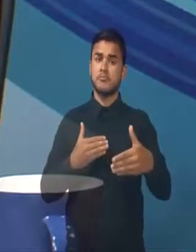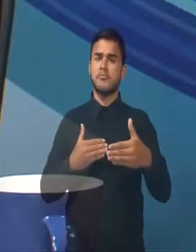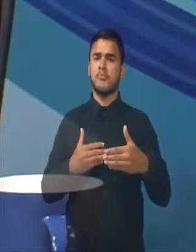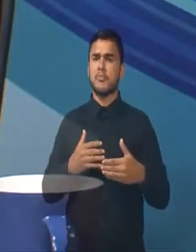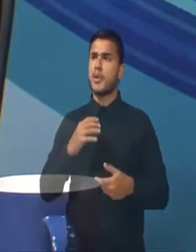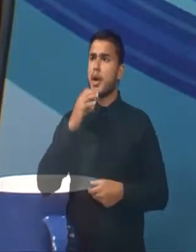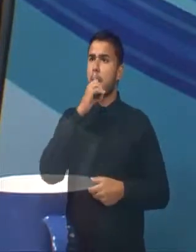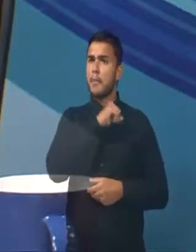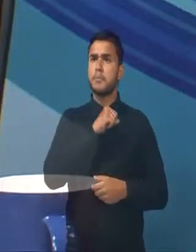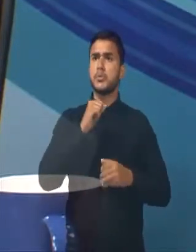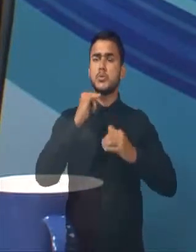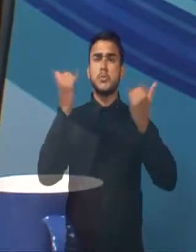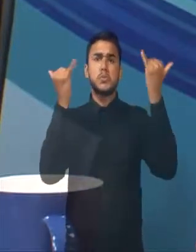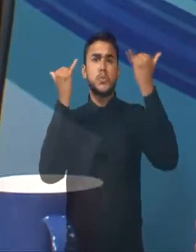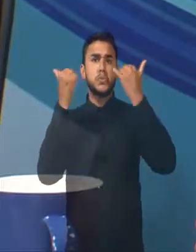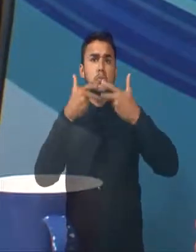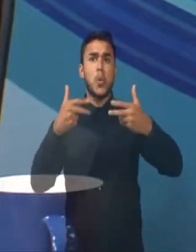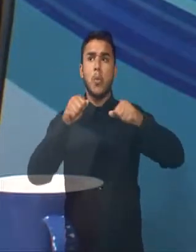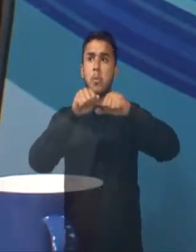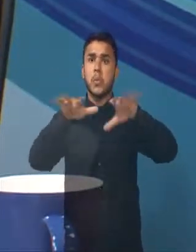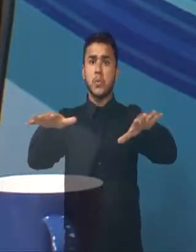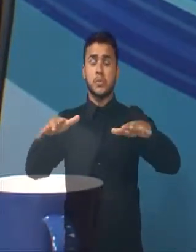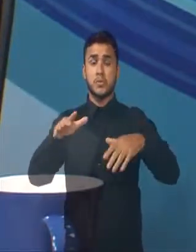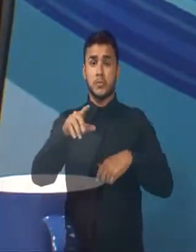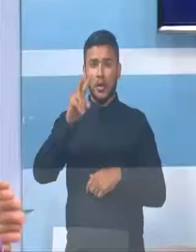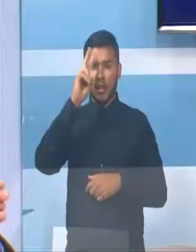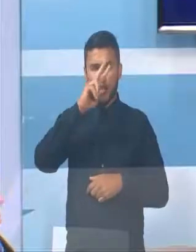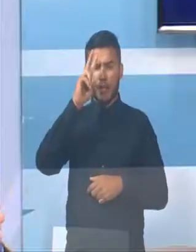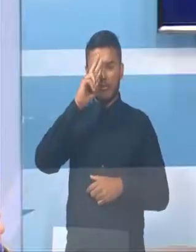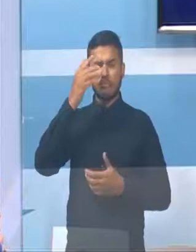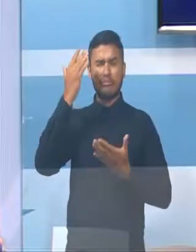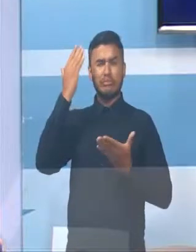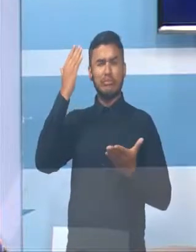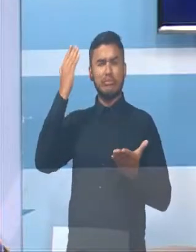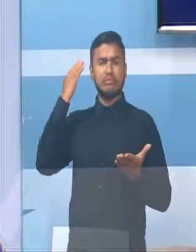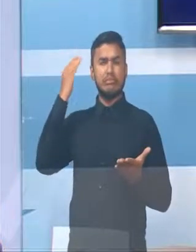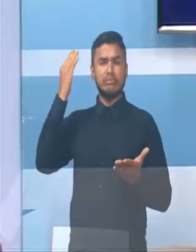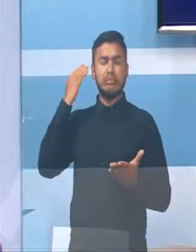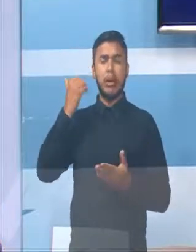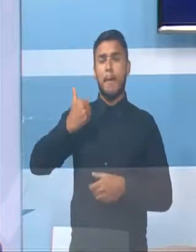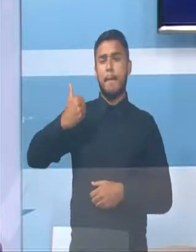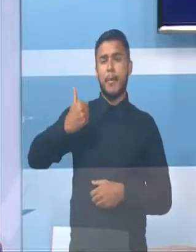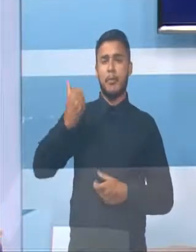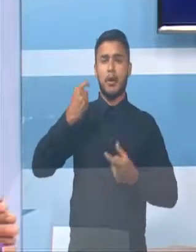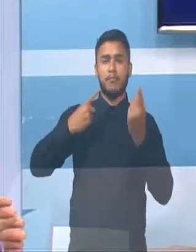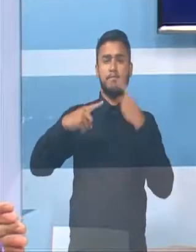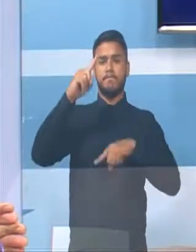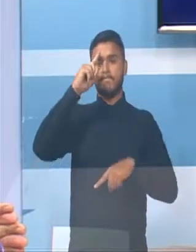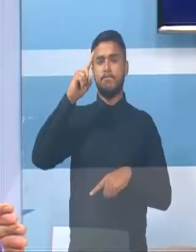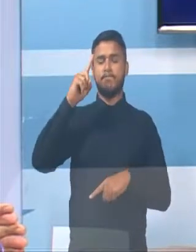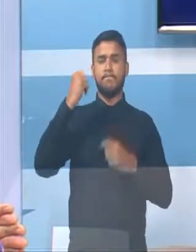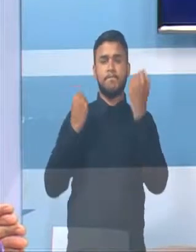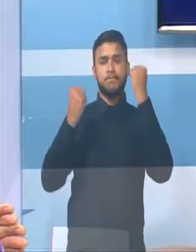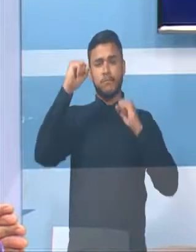tão rápidas, nem tão profundas, como foi na primeira Revolução Industrial, na segunda Revolução Industrial,